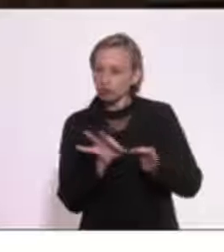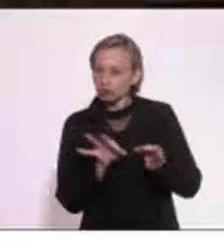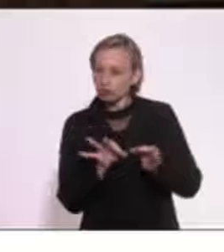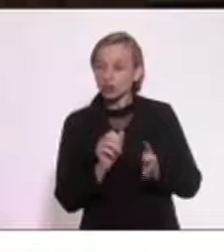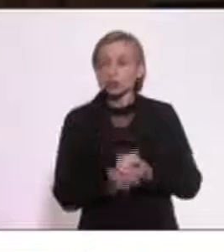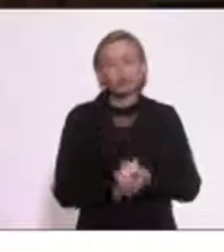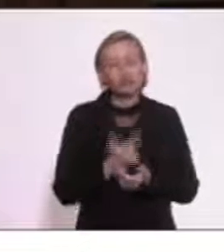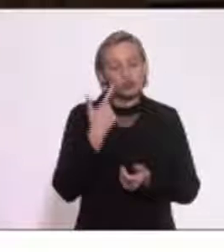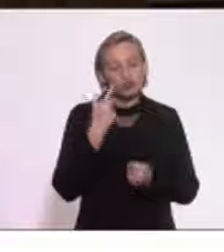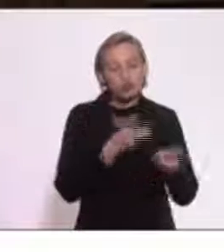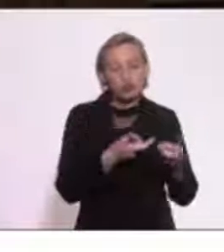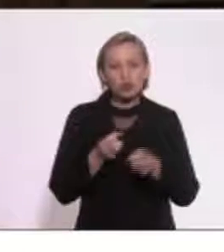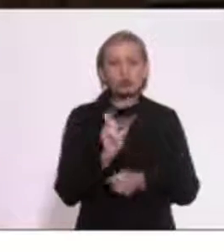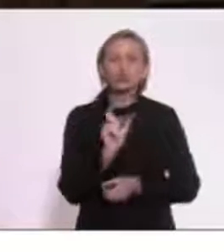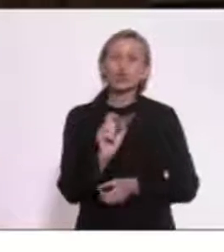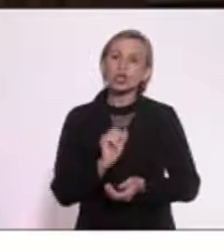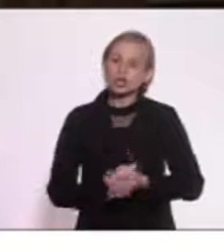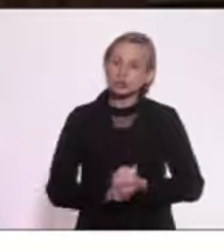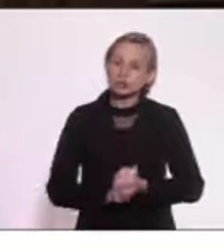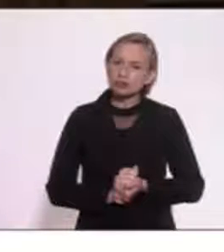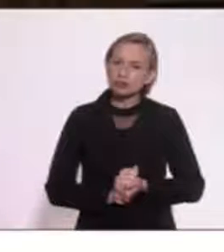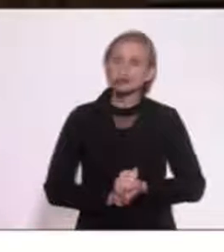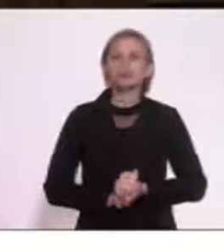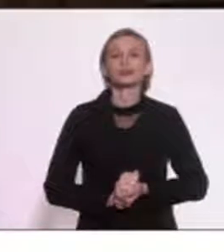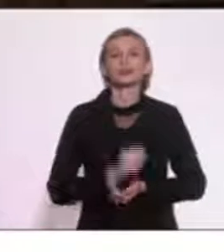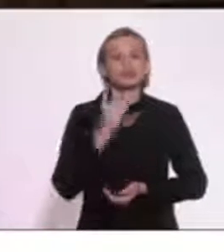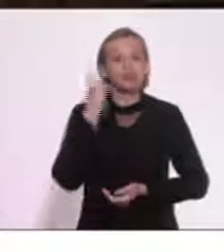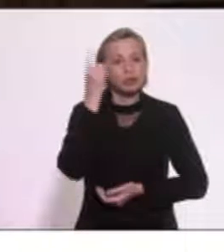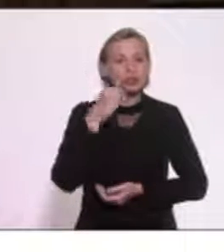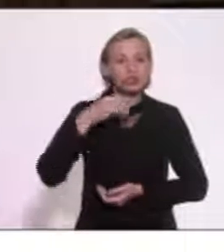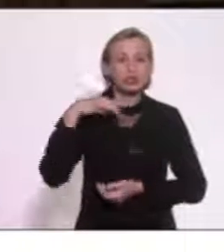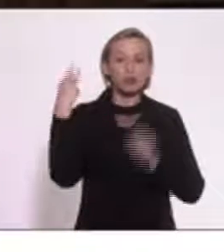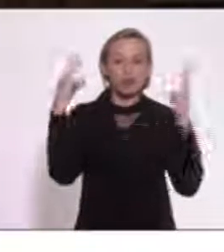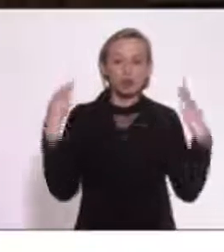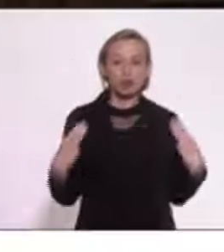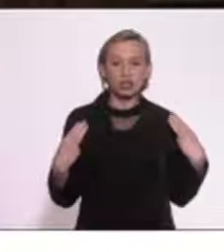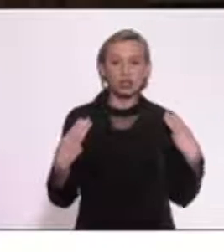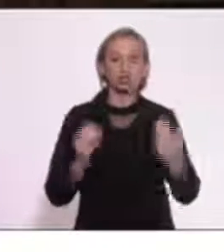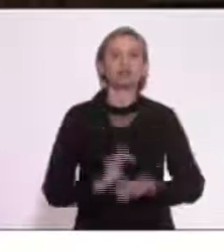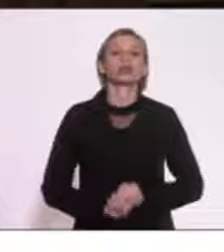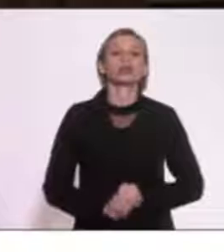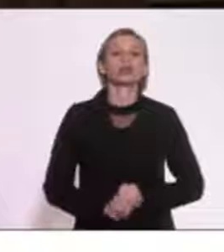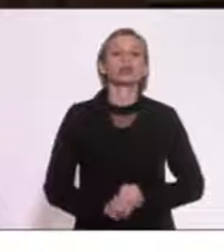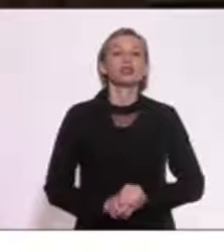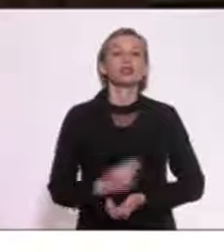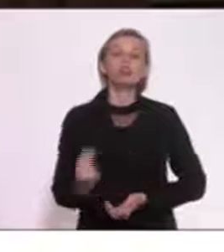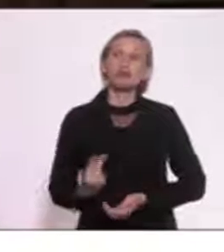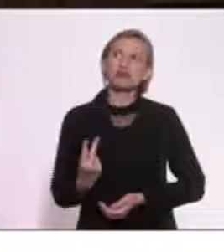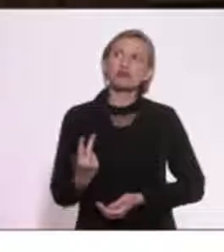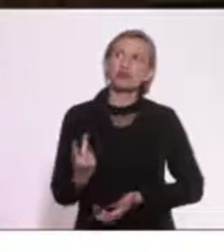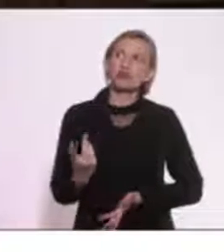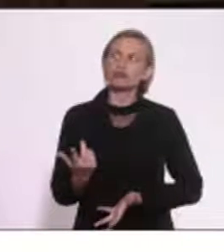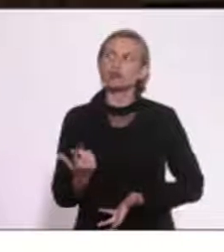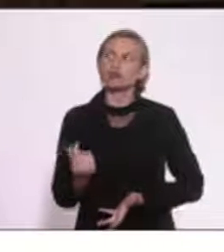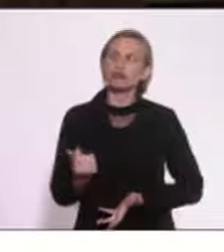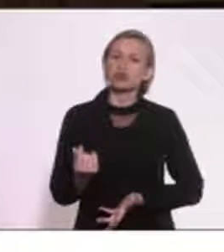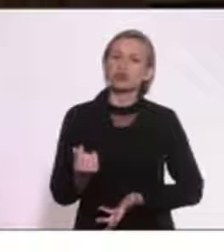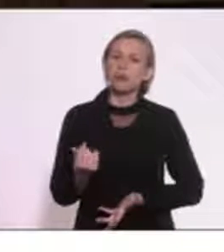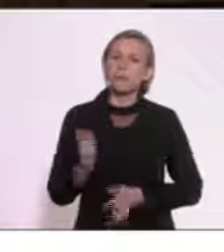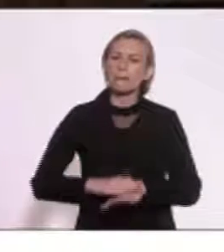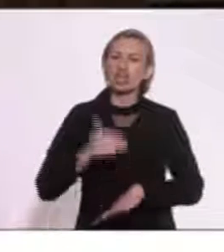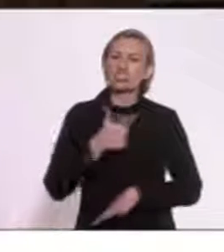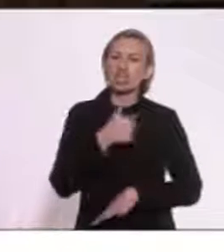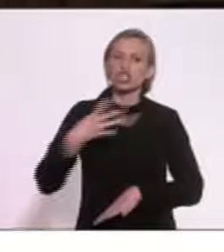nós verificamos que há uma previsão, deputada Mônica Francisco, de um valor projetado em mais de